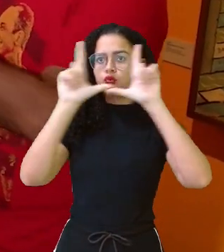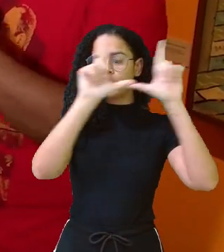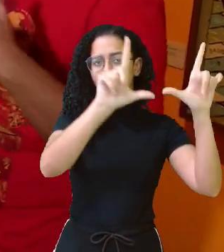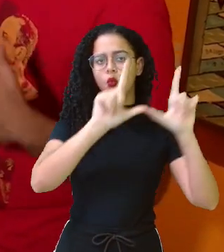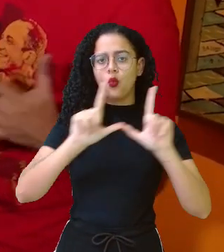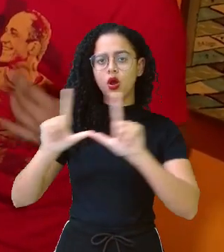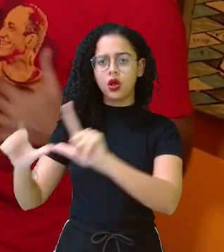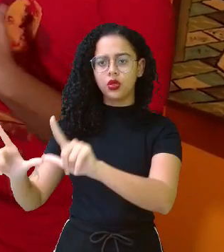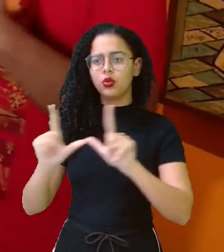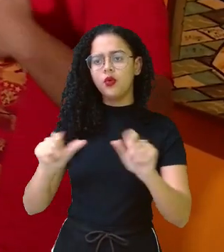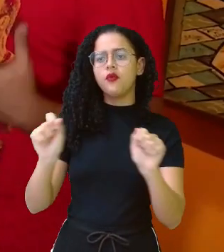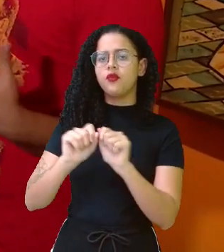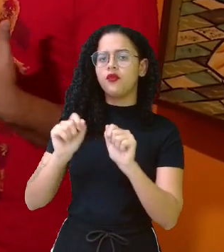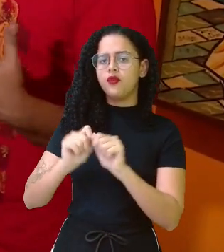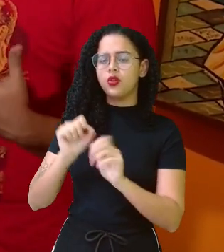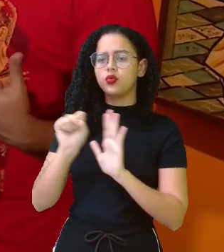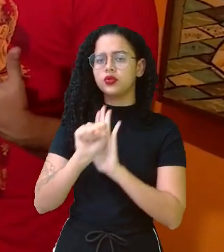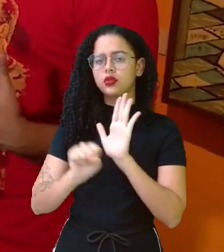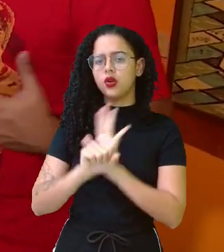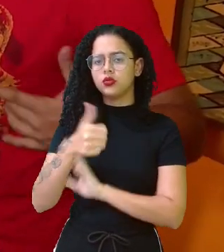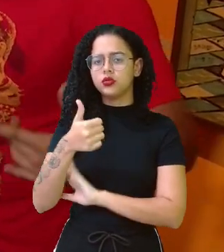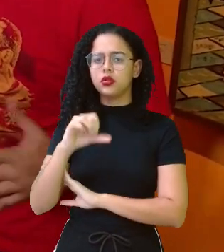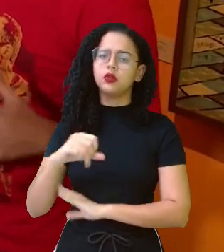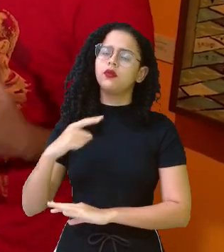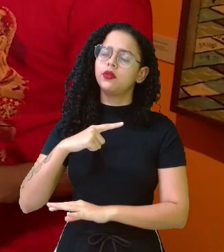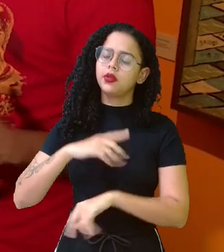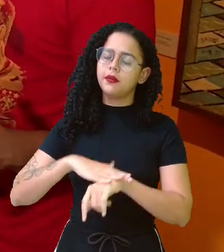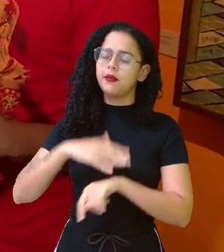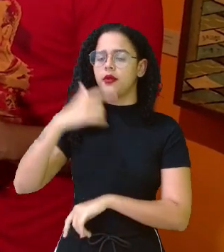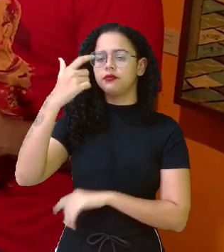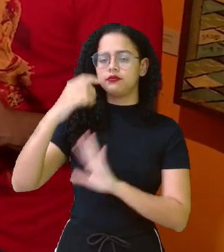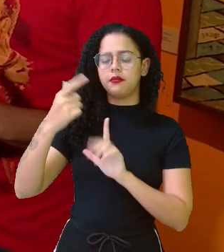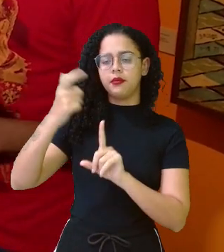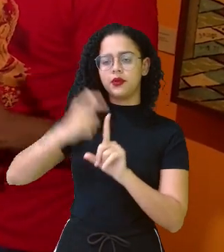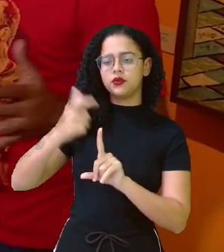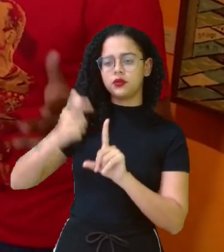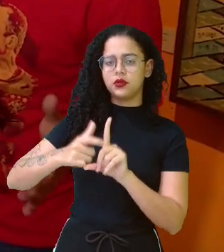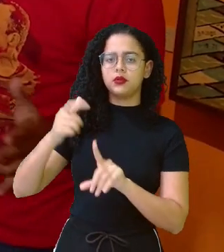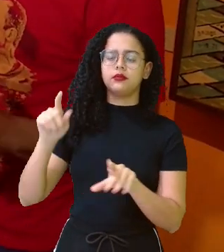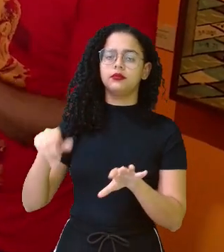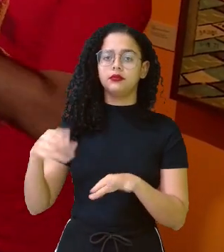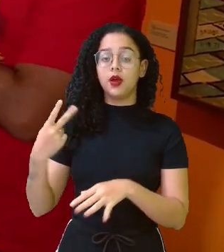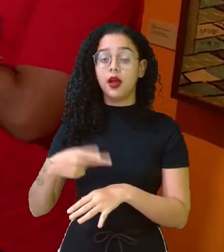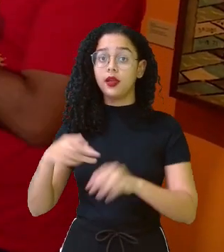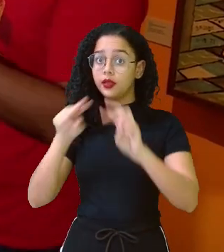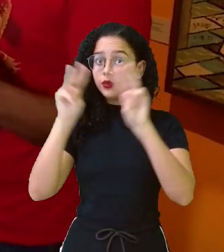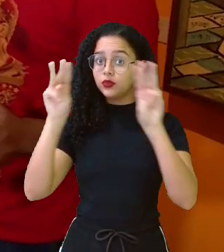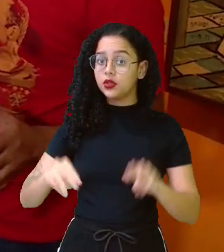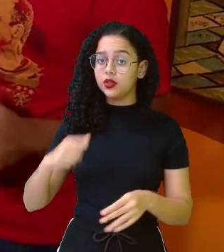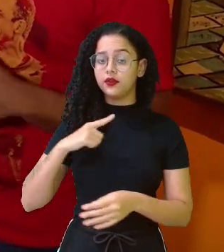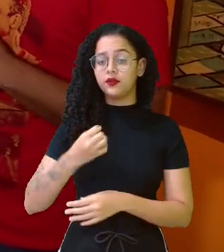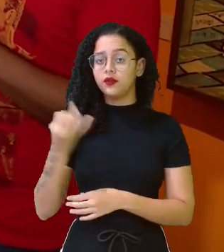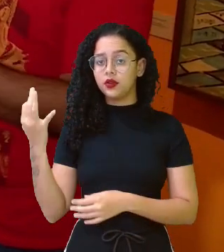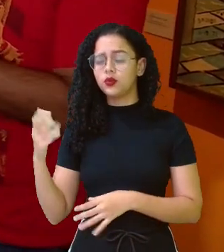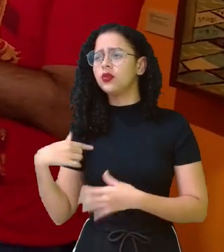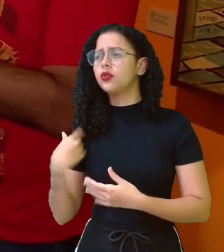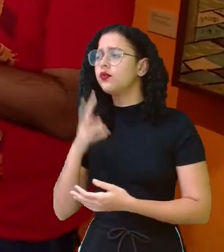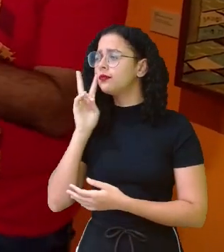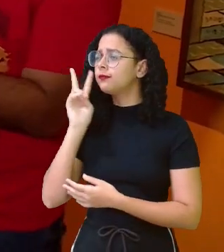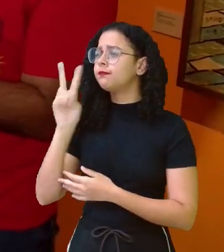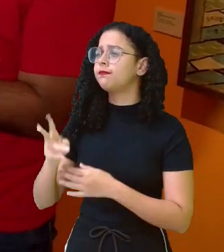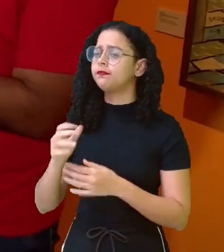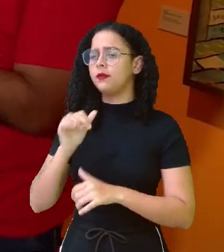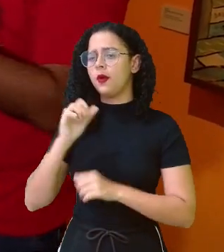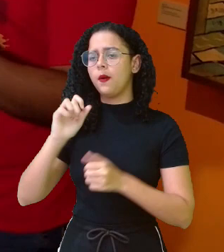XIX, eles são autorretratos dessas personalidades. Inclusive aqui no museu nós temos alguns. Quando a gente vai ver do modernismo para cá, a gente começa a perceber